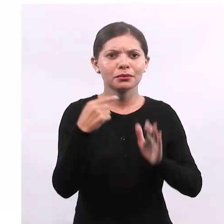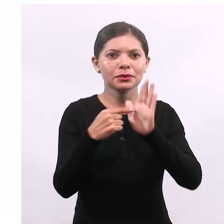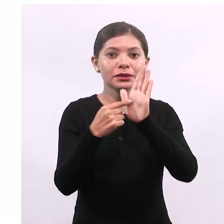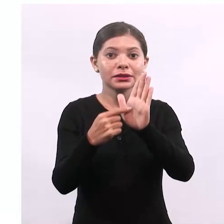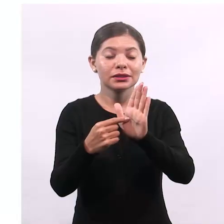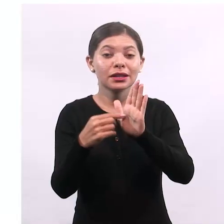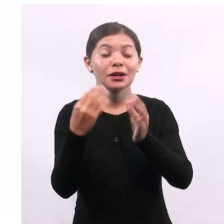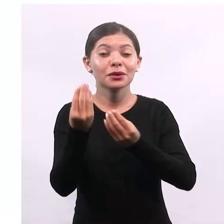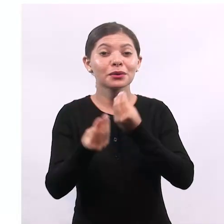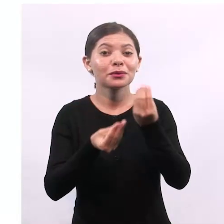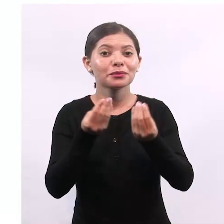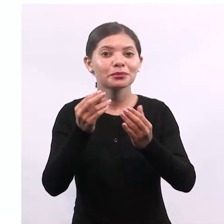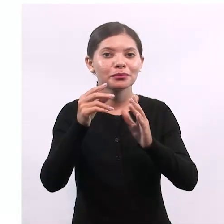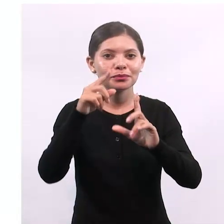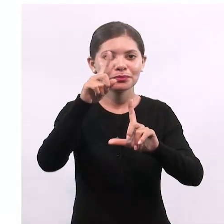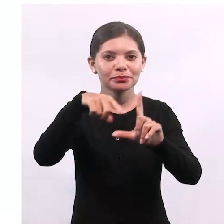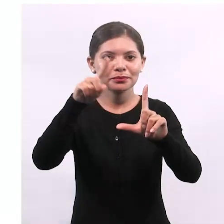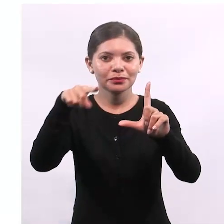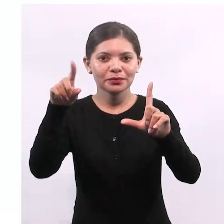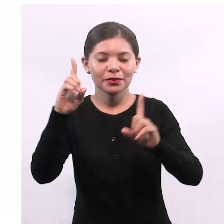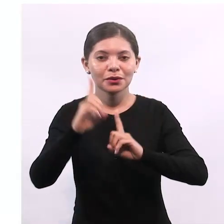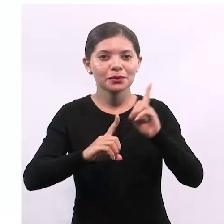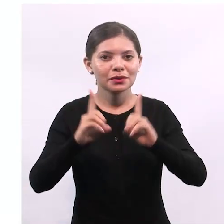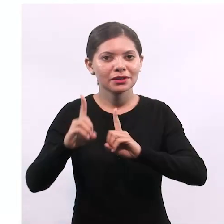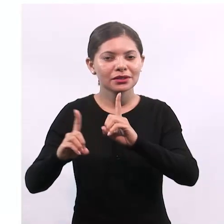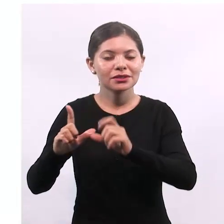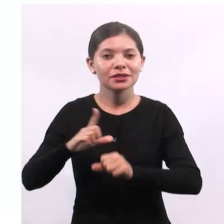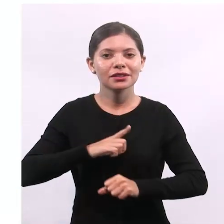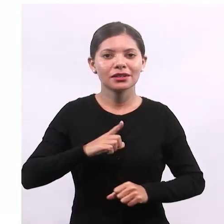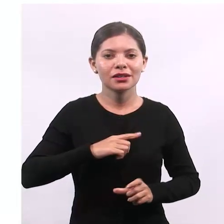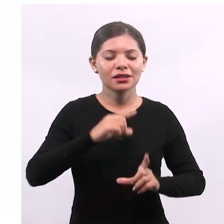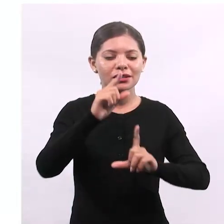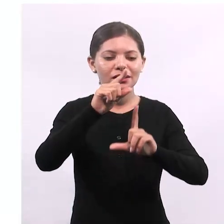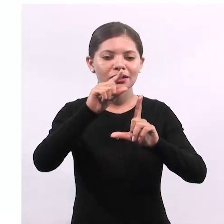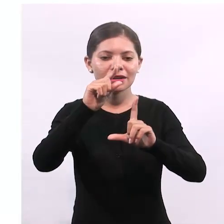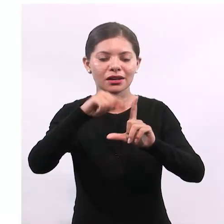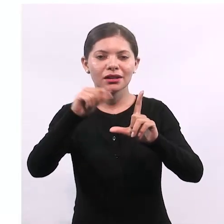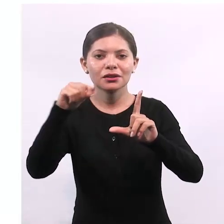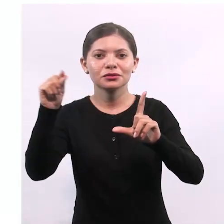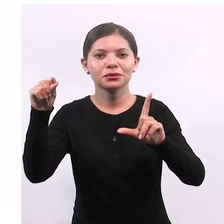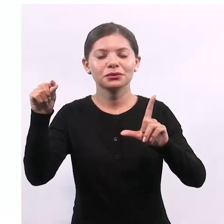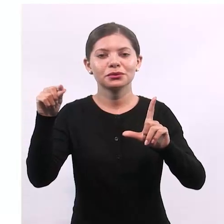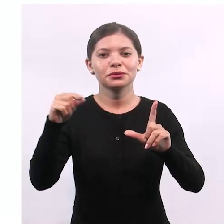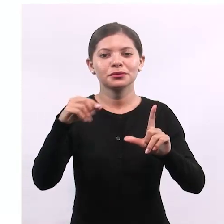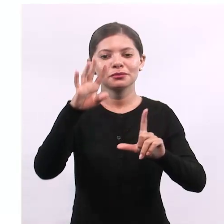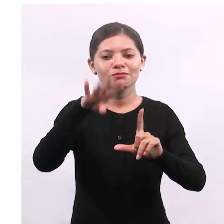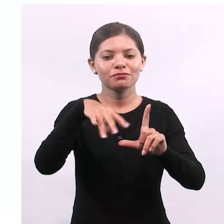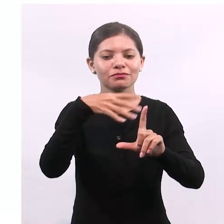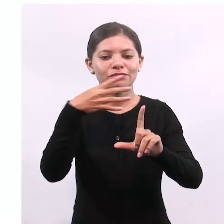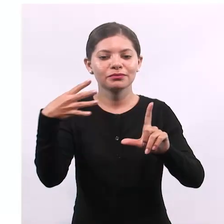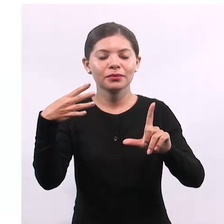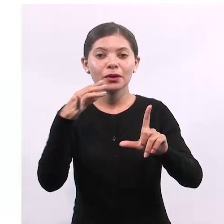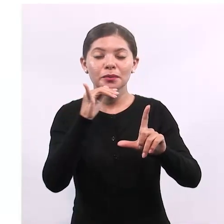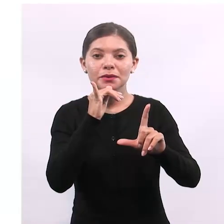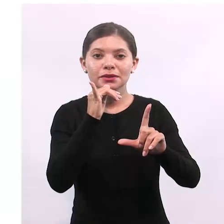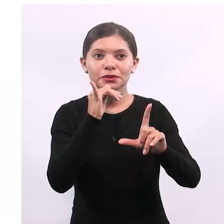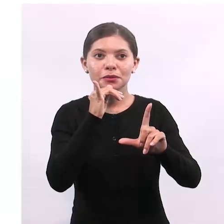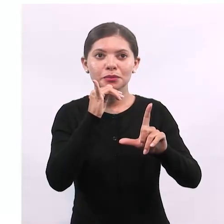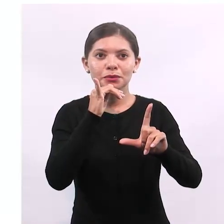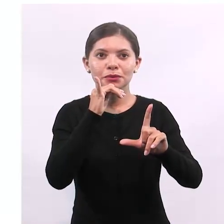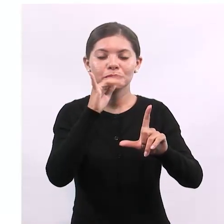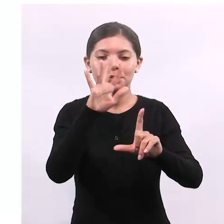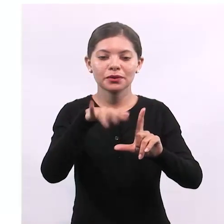o senso ele traz alguns gráficos a gente vai analisar e classificar esses gráficos por exemplo o gráfico de setores